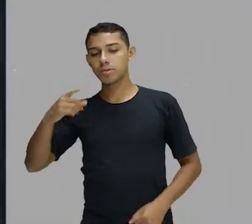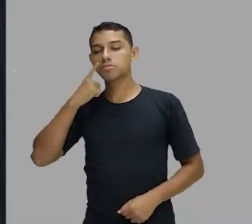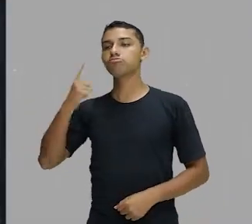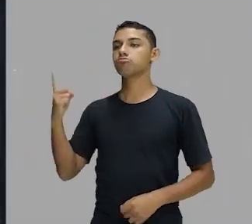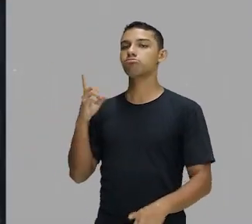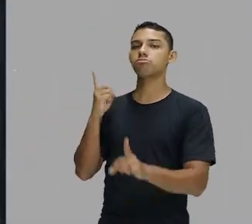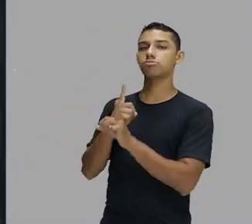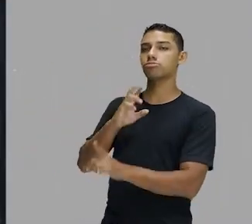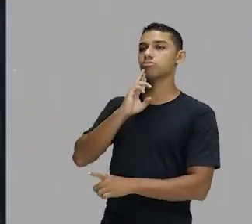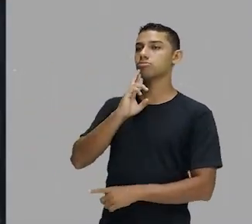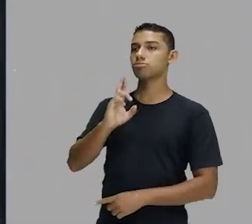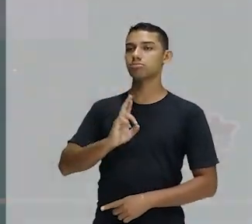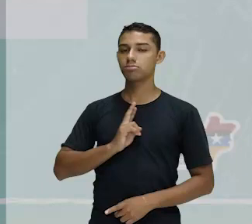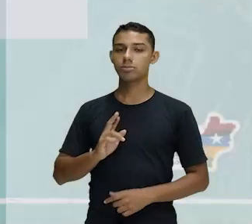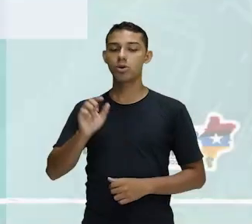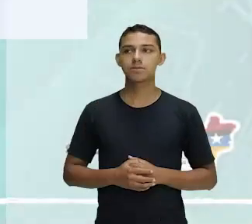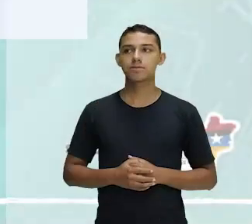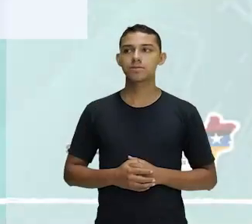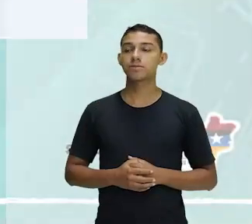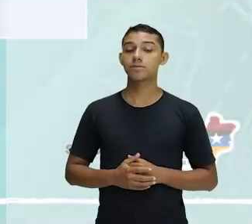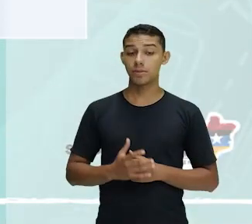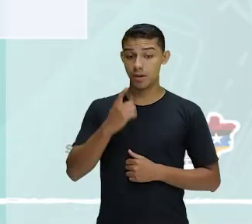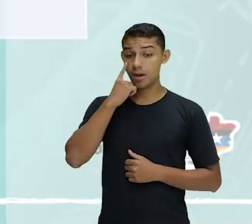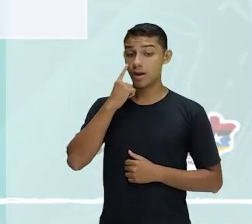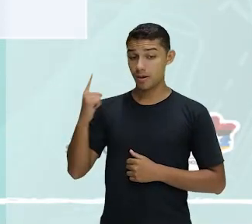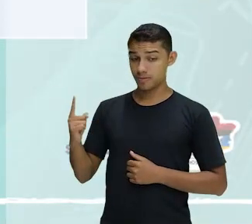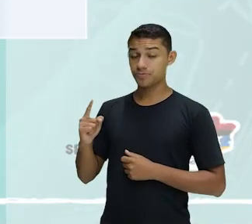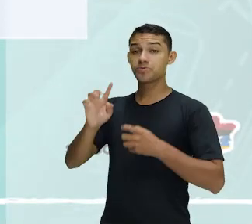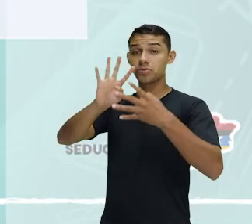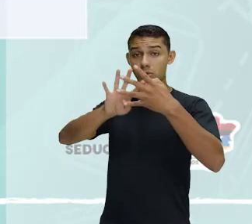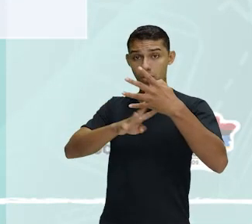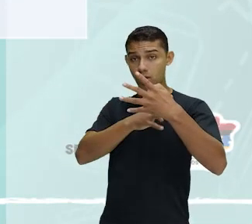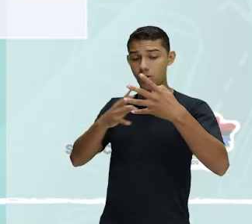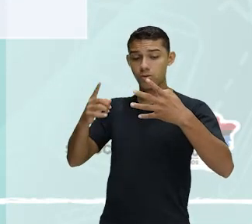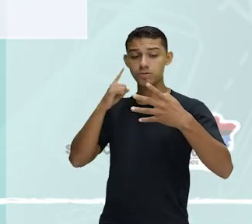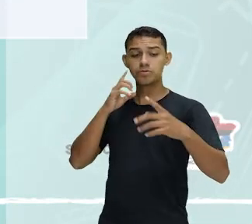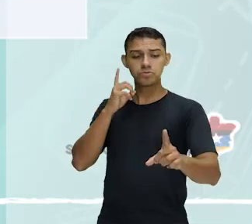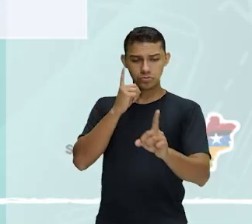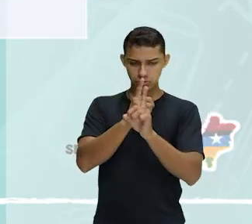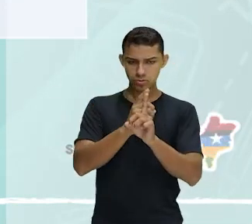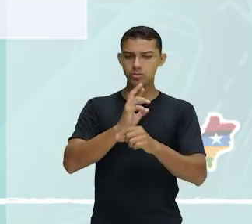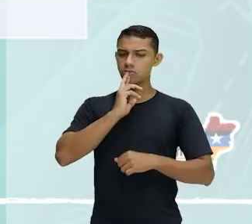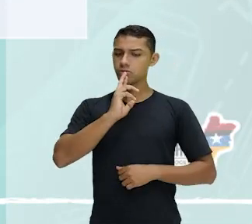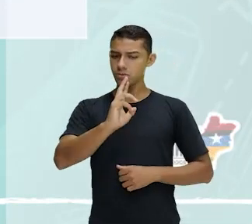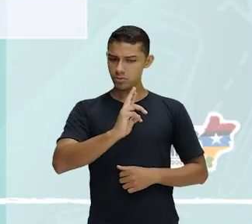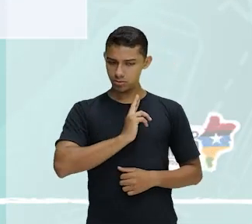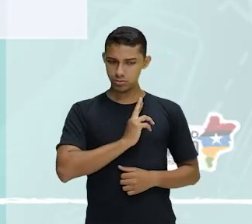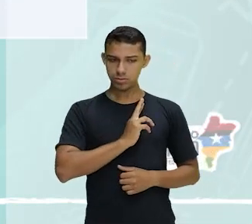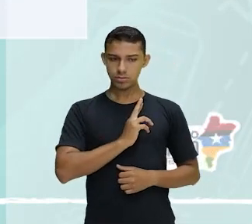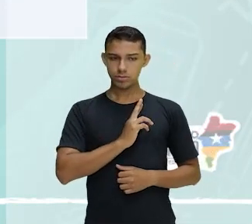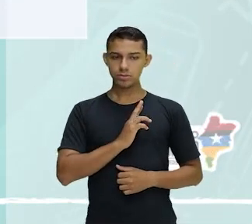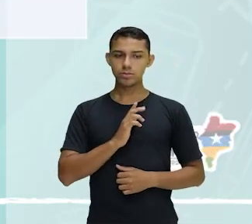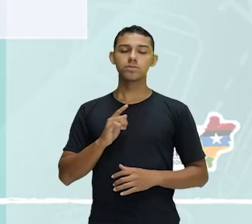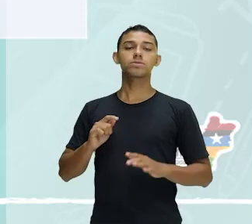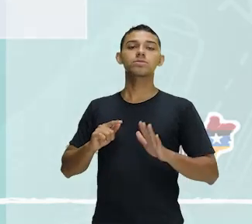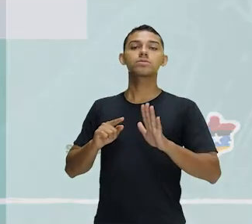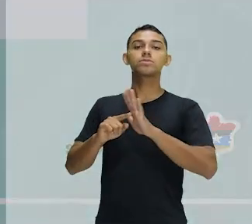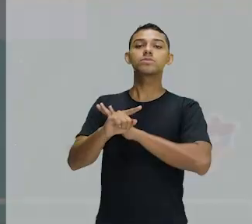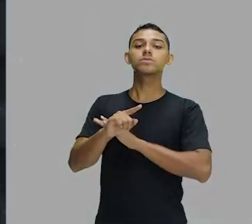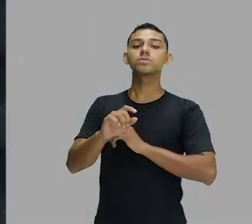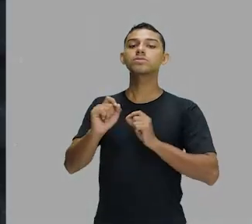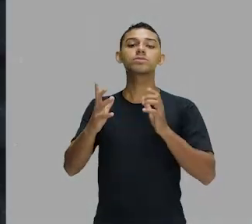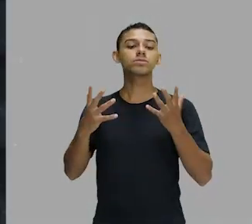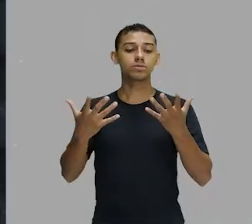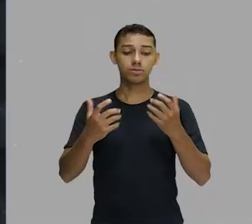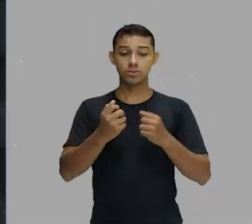resposta, apenas usando a tabela. Então, gente, já demos a resposta para a questão, tá? Porque a pergunta era: